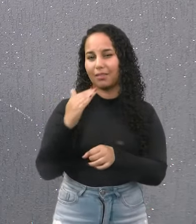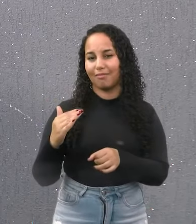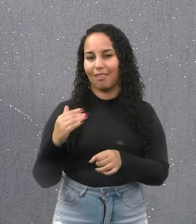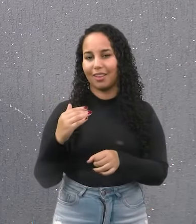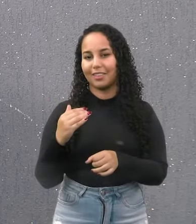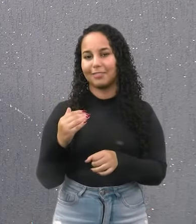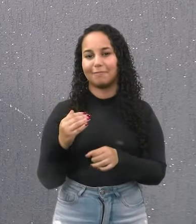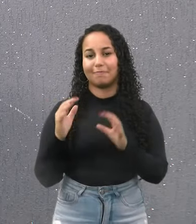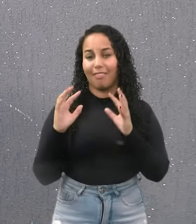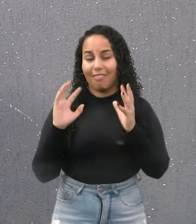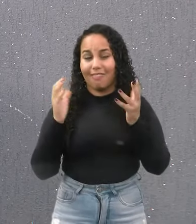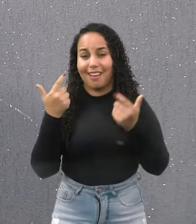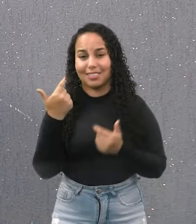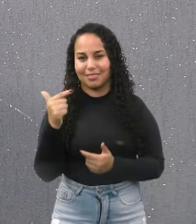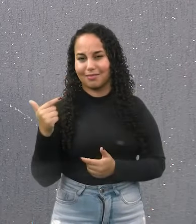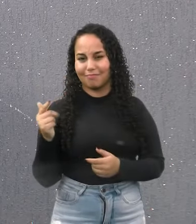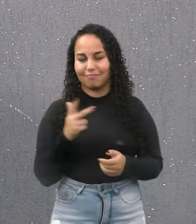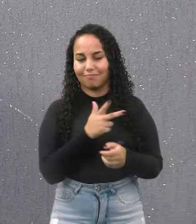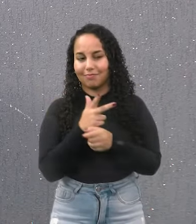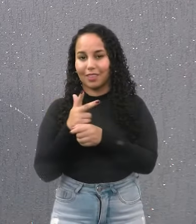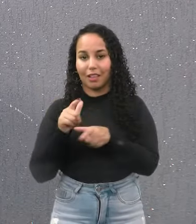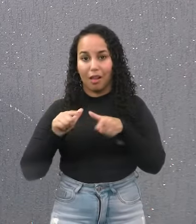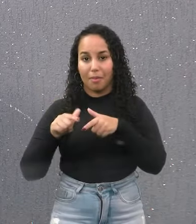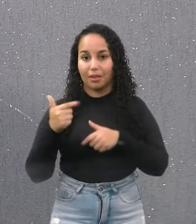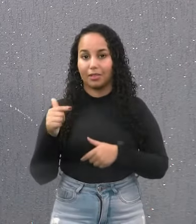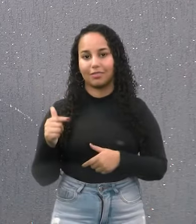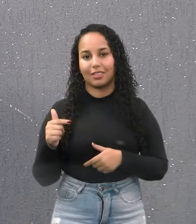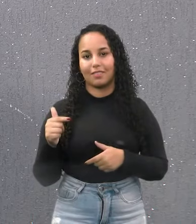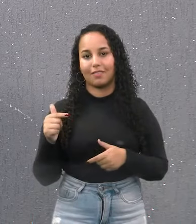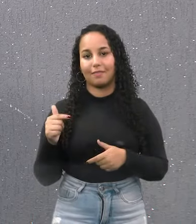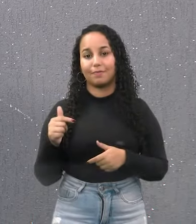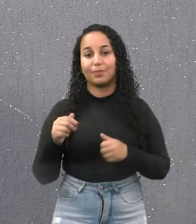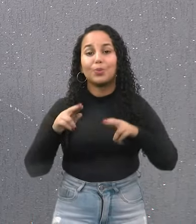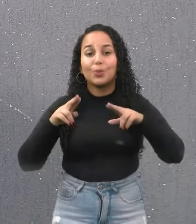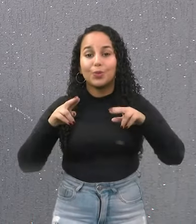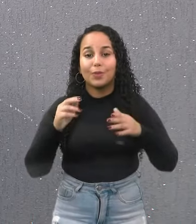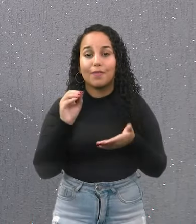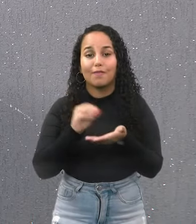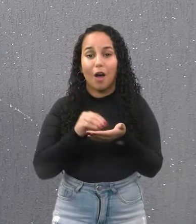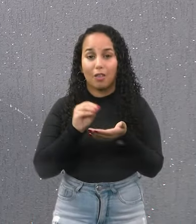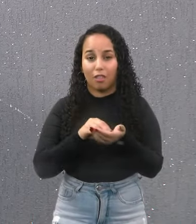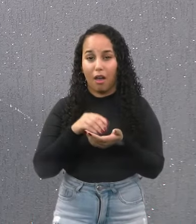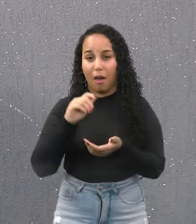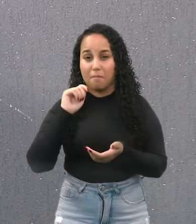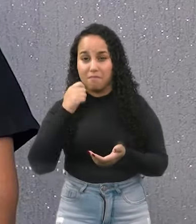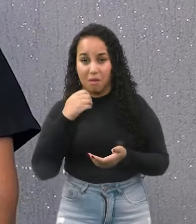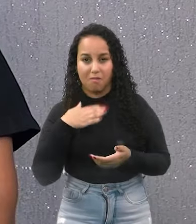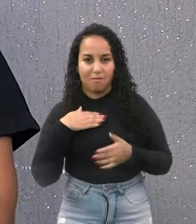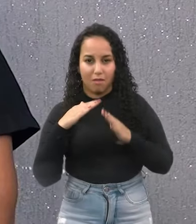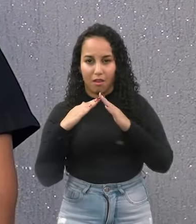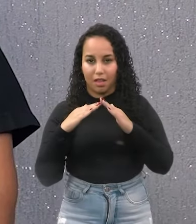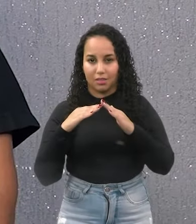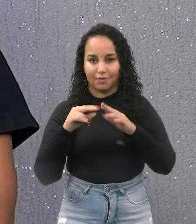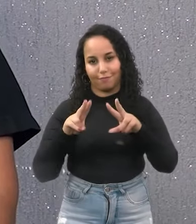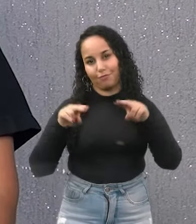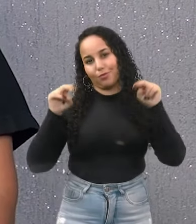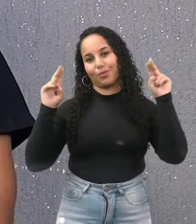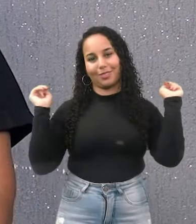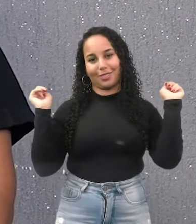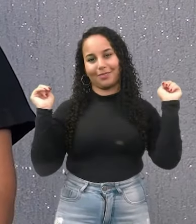eventos cancelados, praticamente sem renda, nunca faltou nenhum pão na minha mesa. Então,